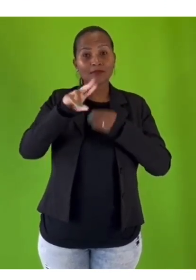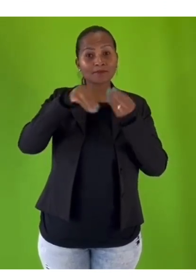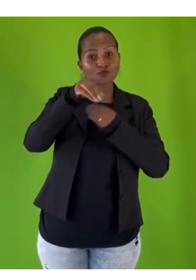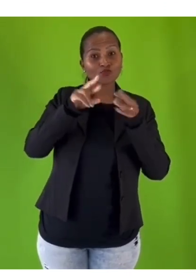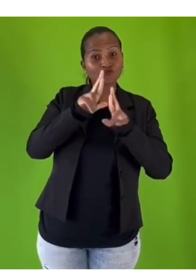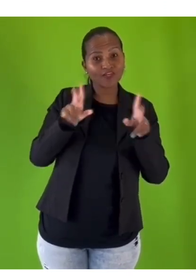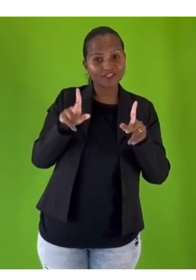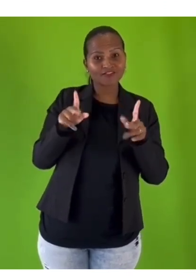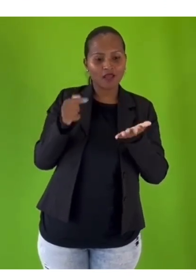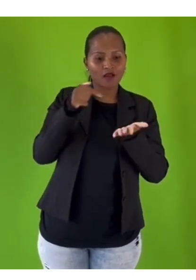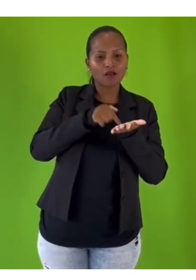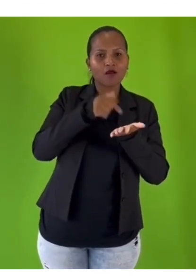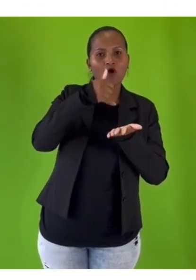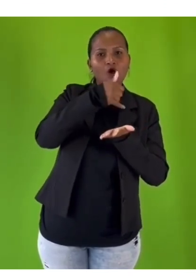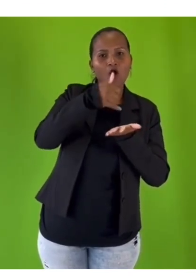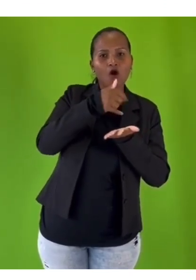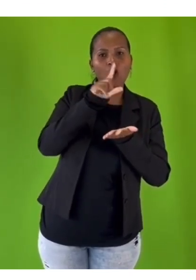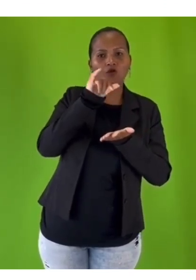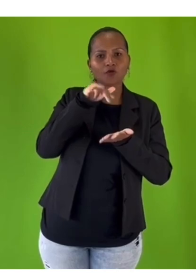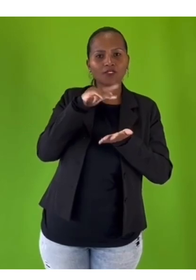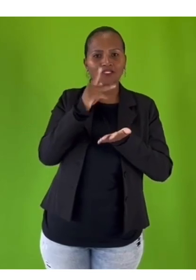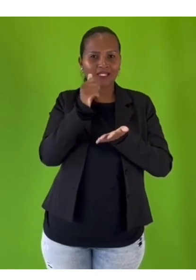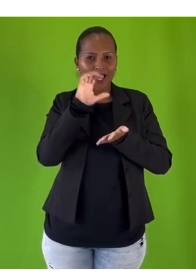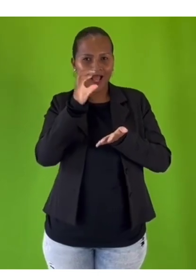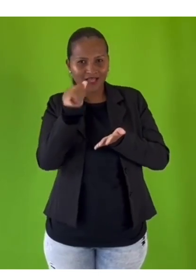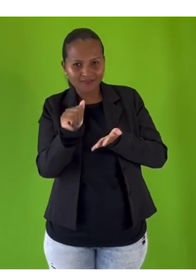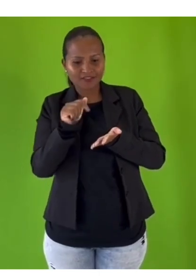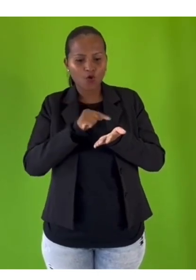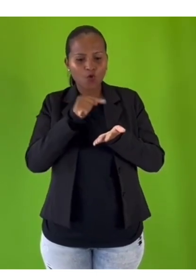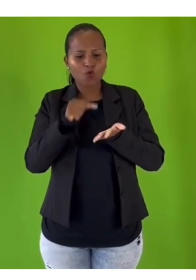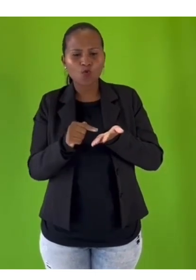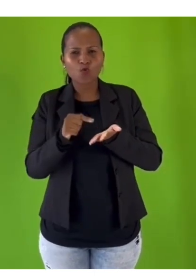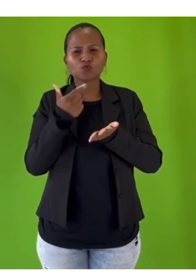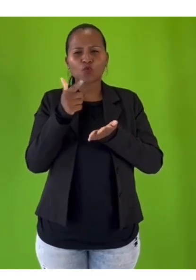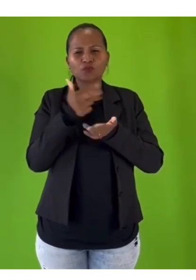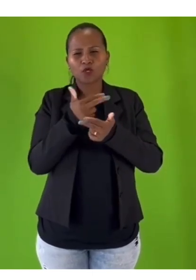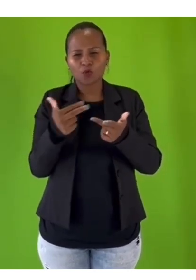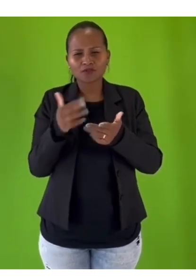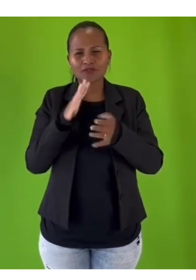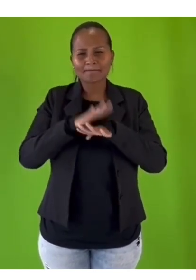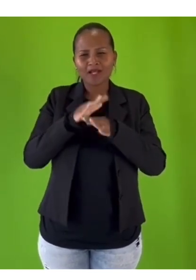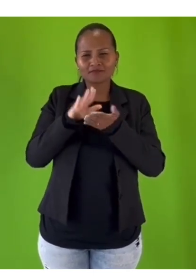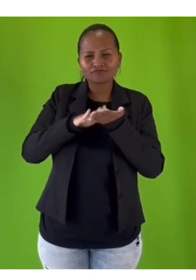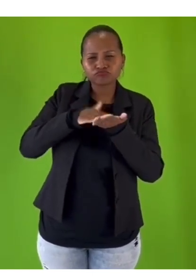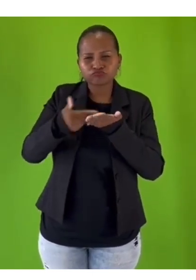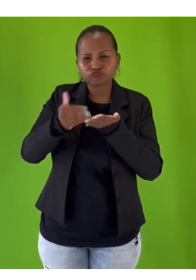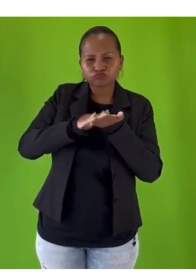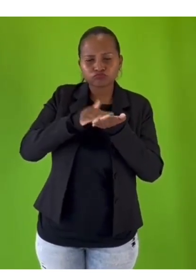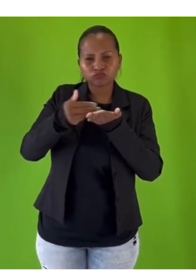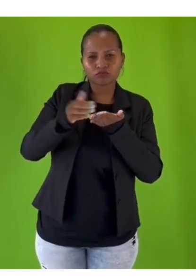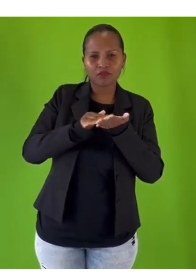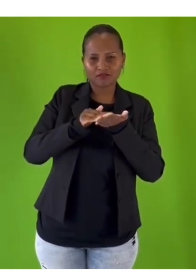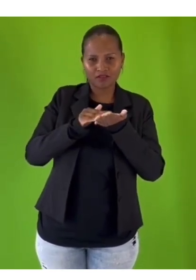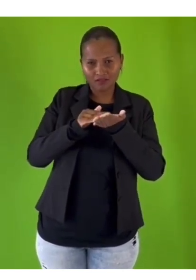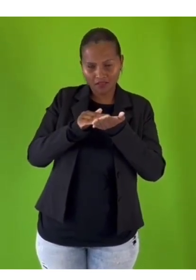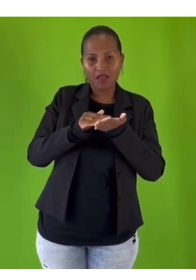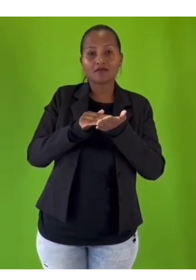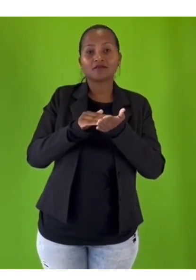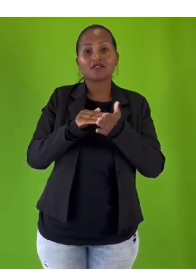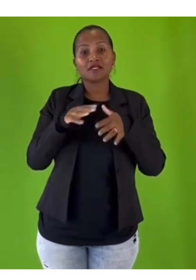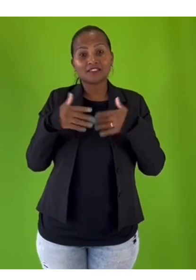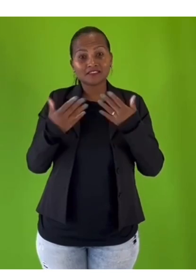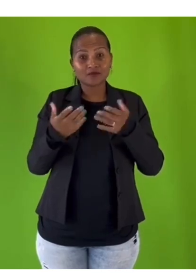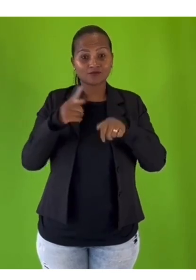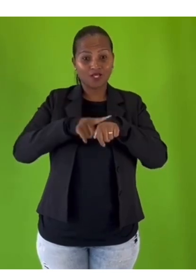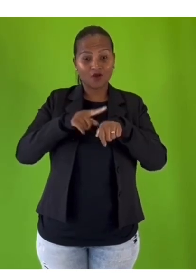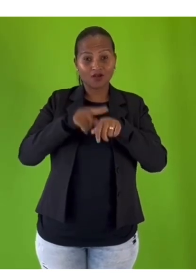uma mistura diferente. Aqui eu usei óleo de linhaça, aqui eu usei uma substância um pouco mais pegajosa, mais viscosa, que eu queria para poder conseguir essa pasta. E